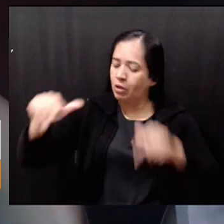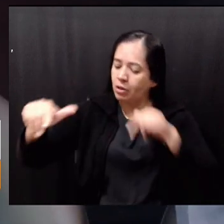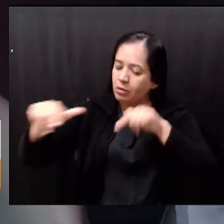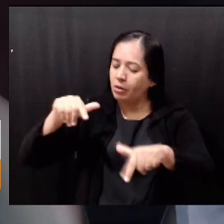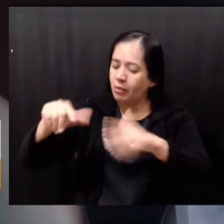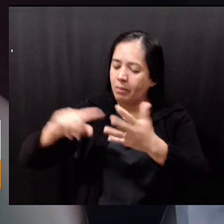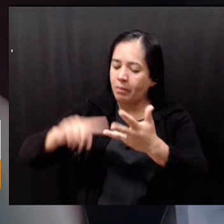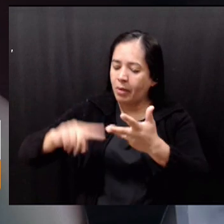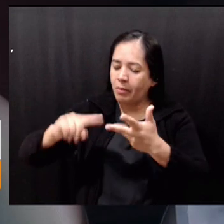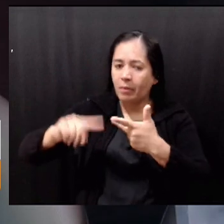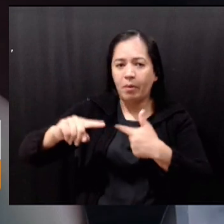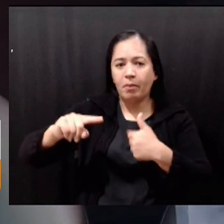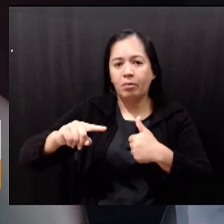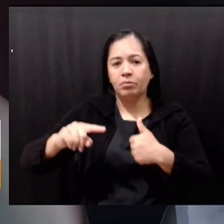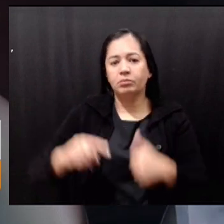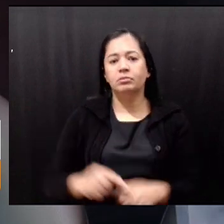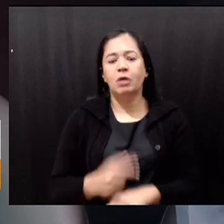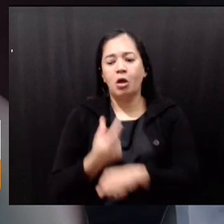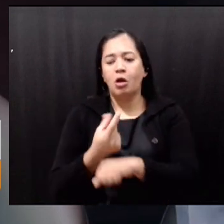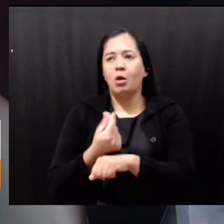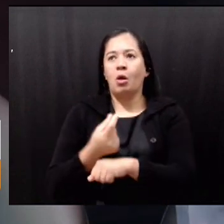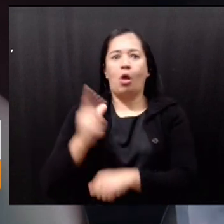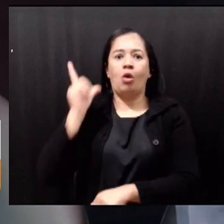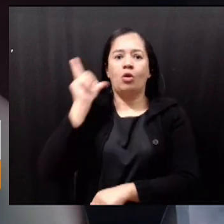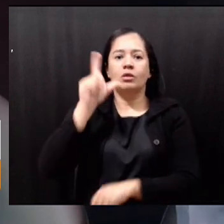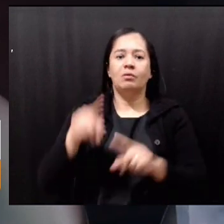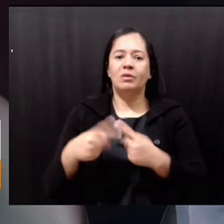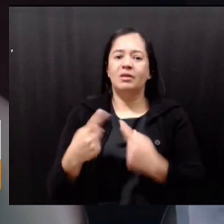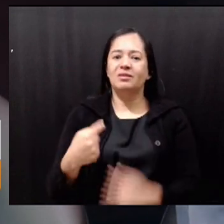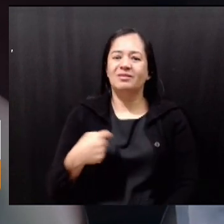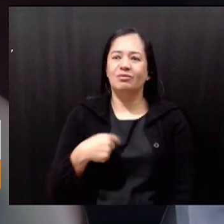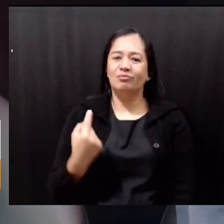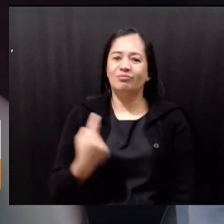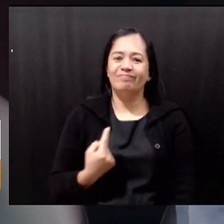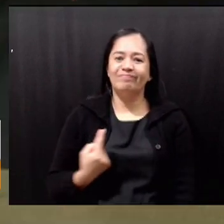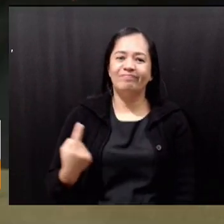bom capital, mas eu tô sozinho. Vale a pena?